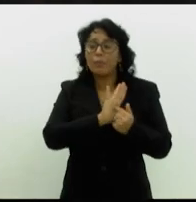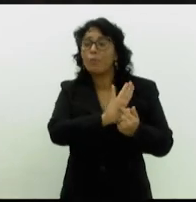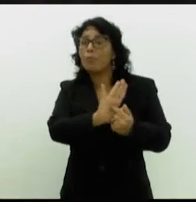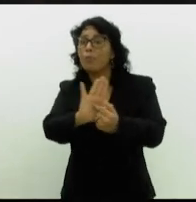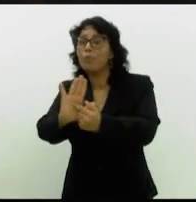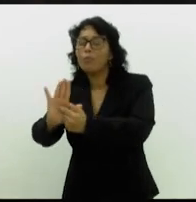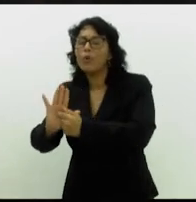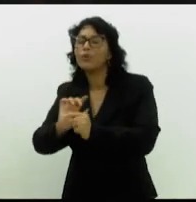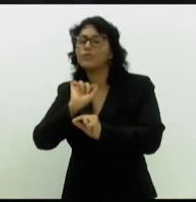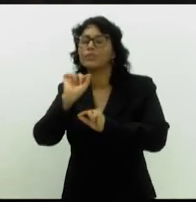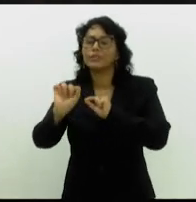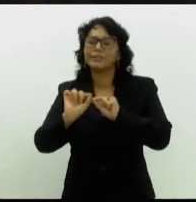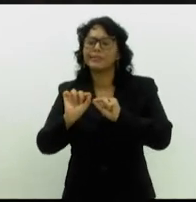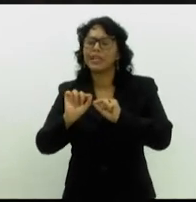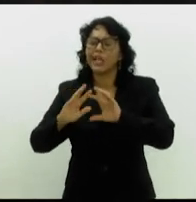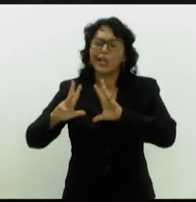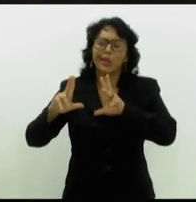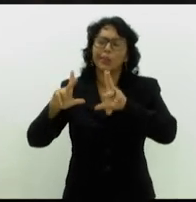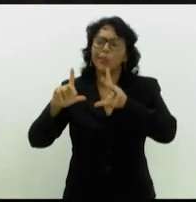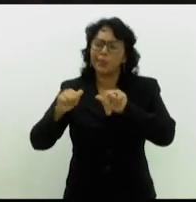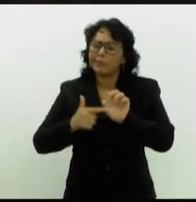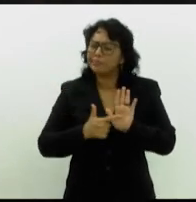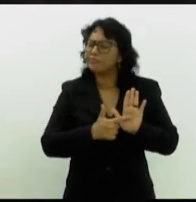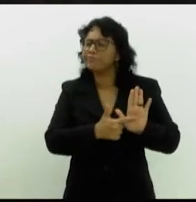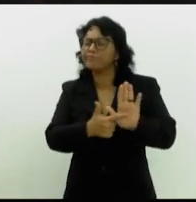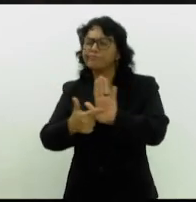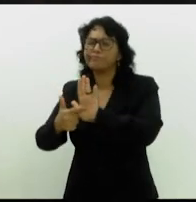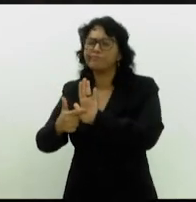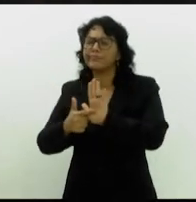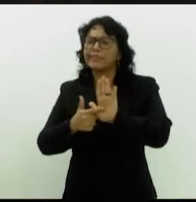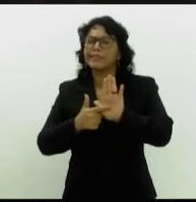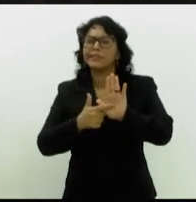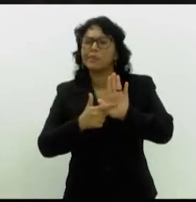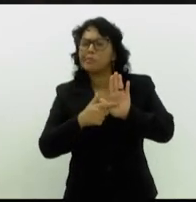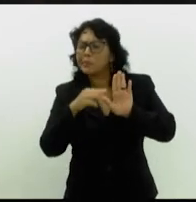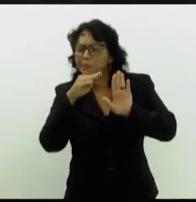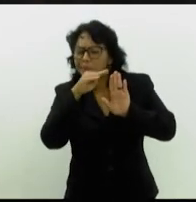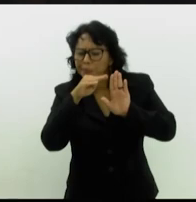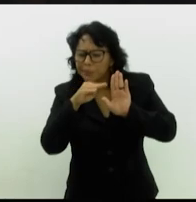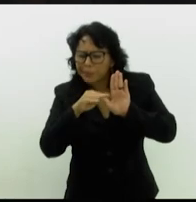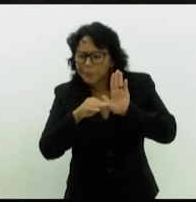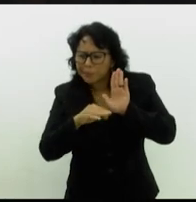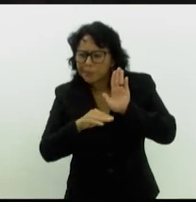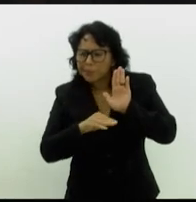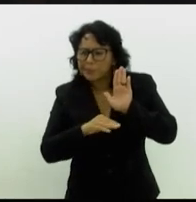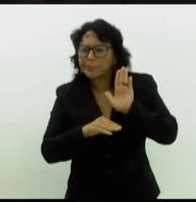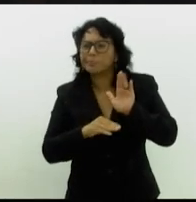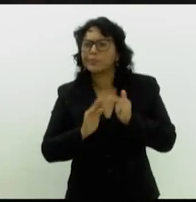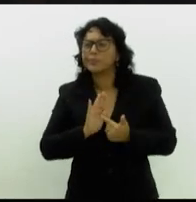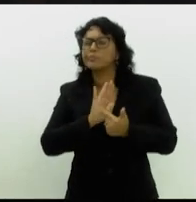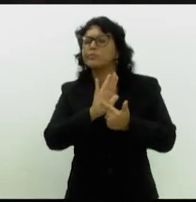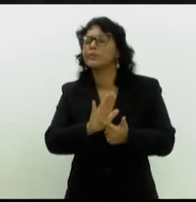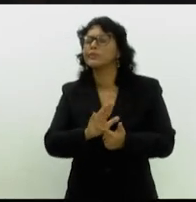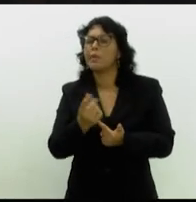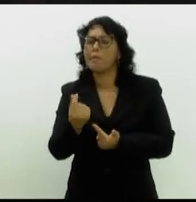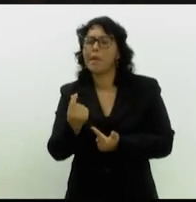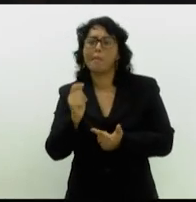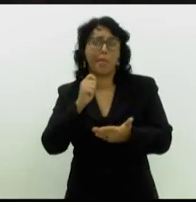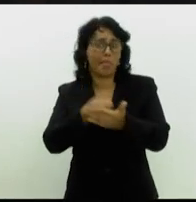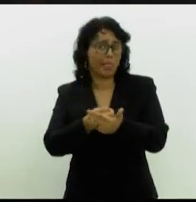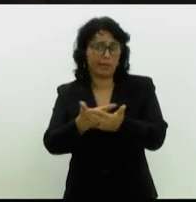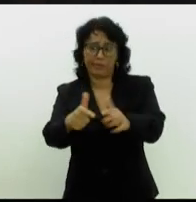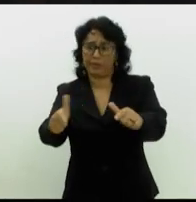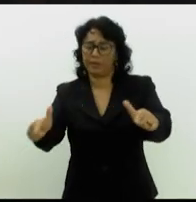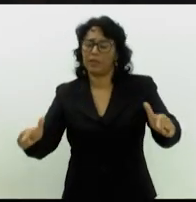condições necessárias e todo um histórico relacionado ao não pagamento e é importante que se